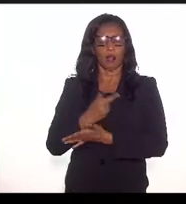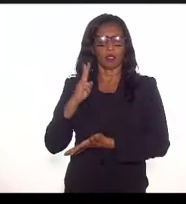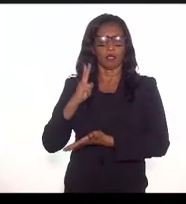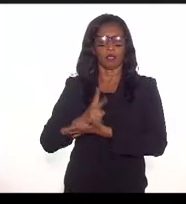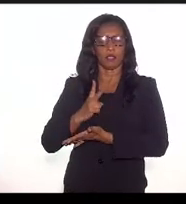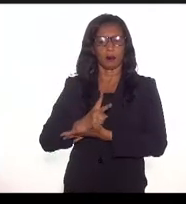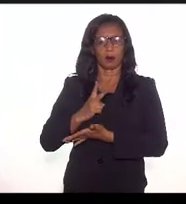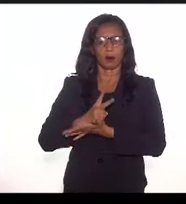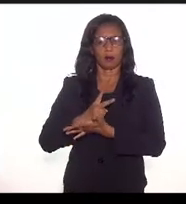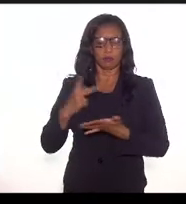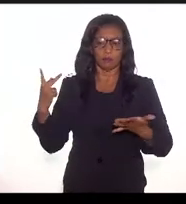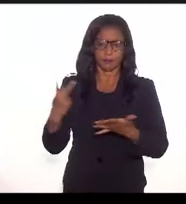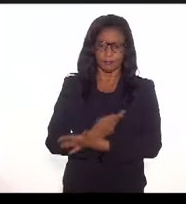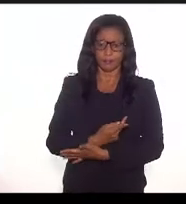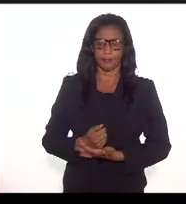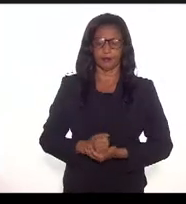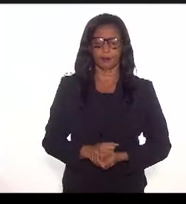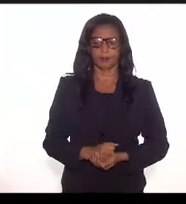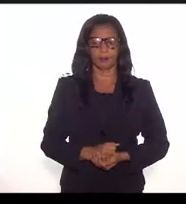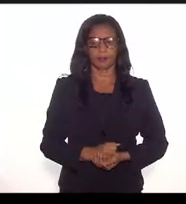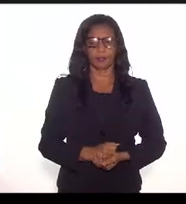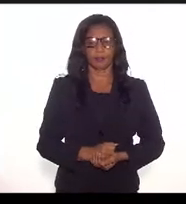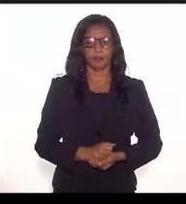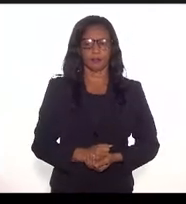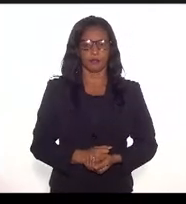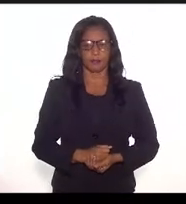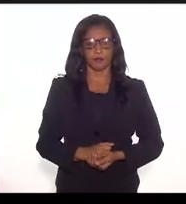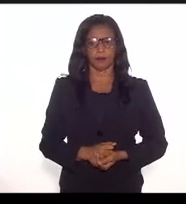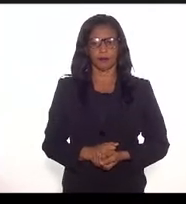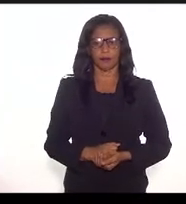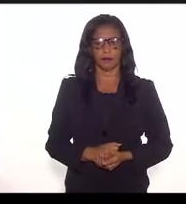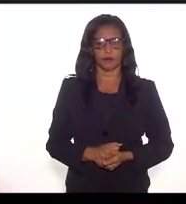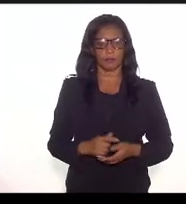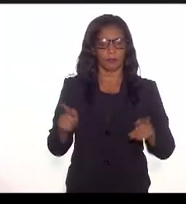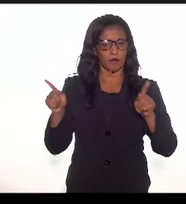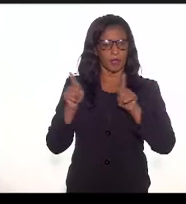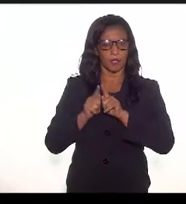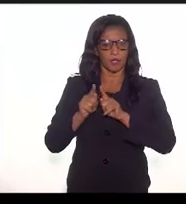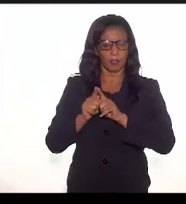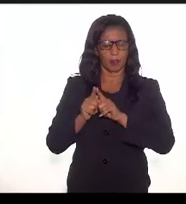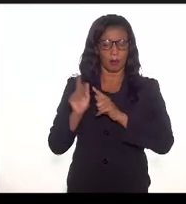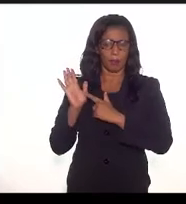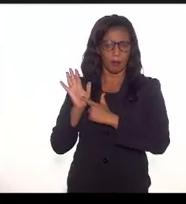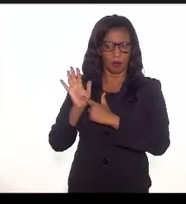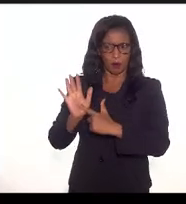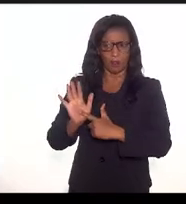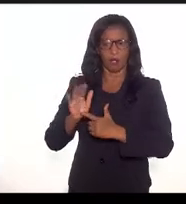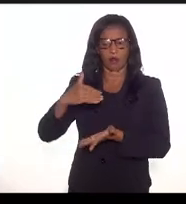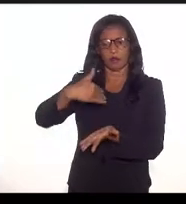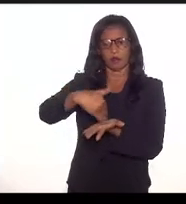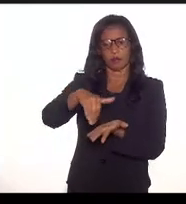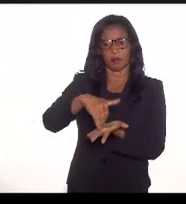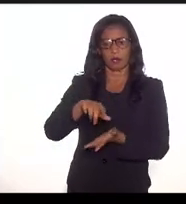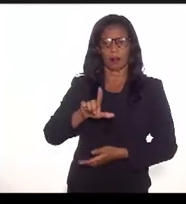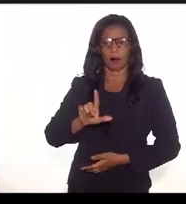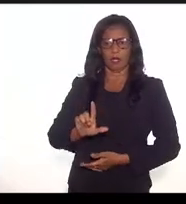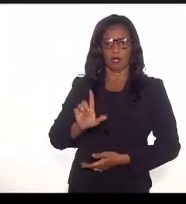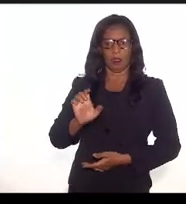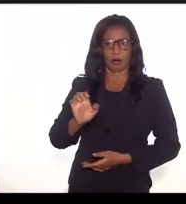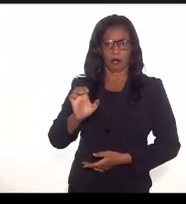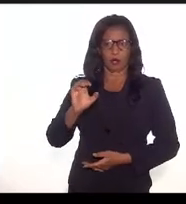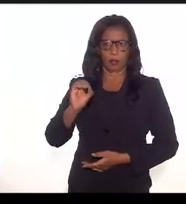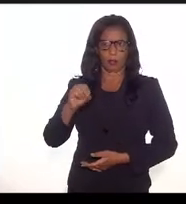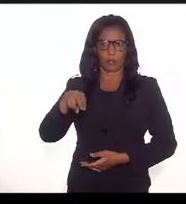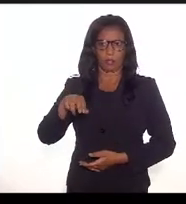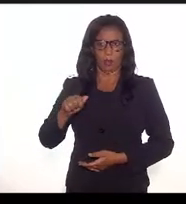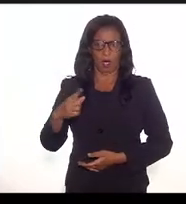regularmente realizado. Outro ponto, inclusive, tocado pelo secretário Leonardo na sua apresentação 15